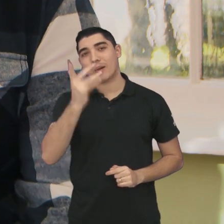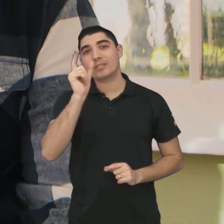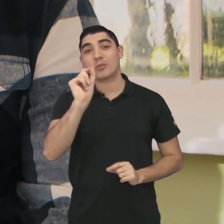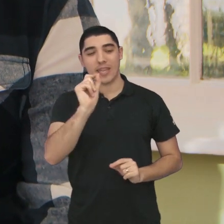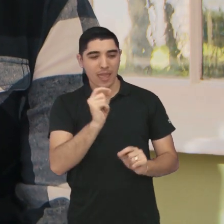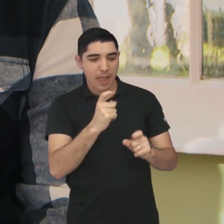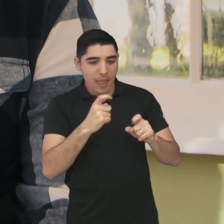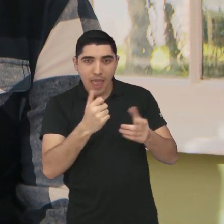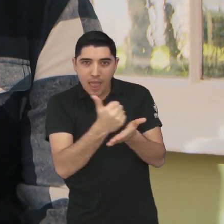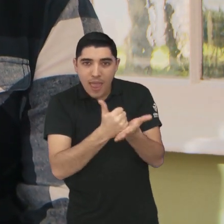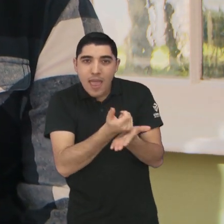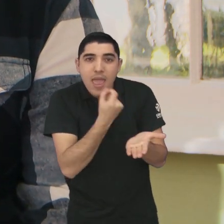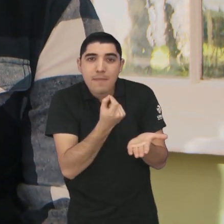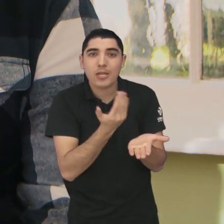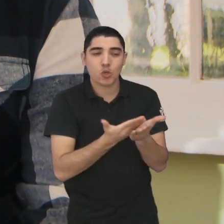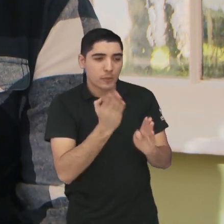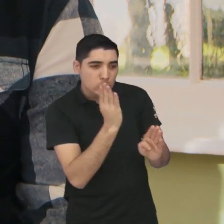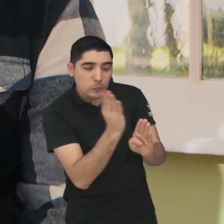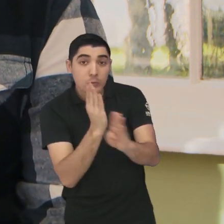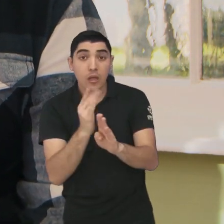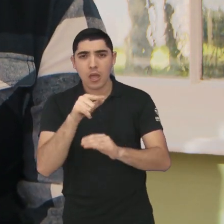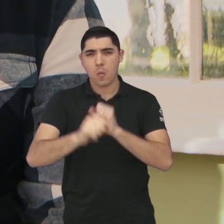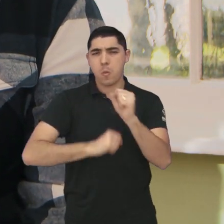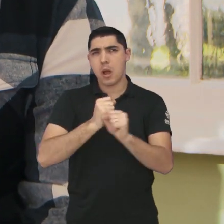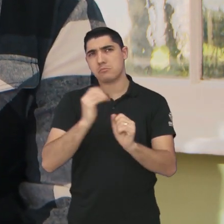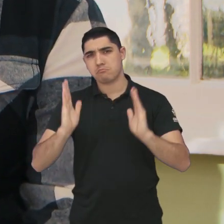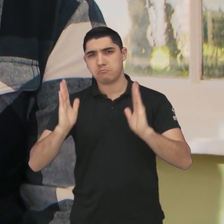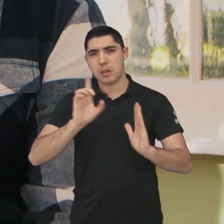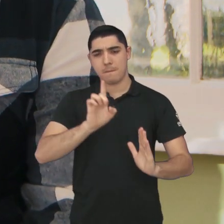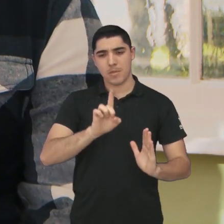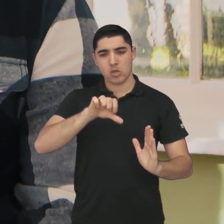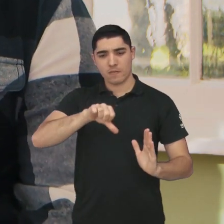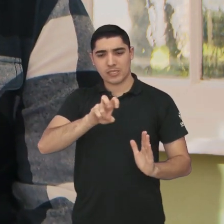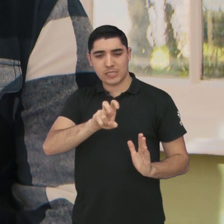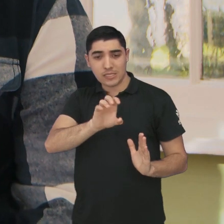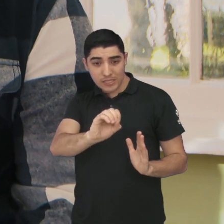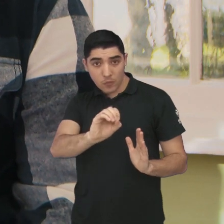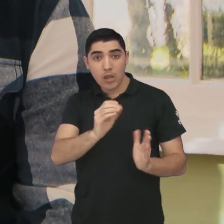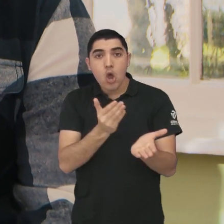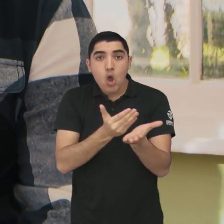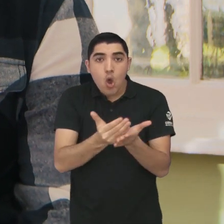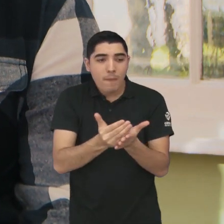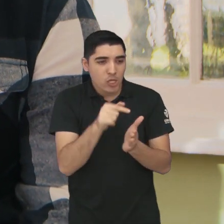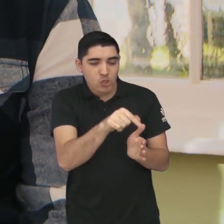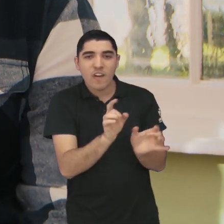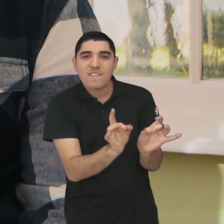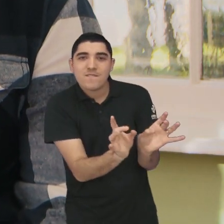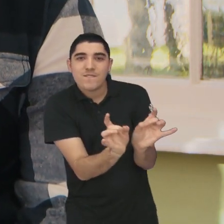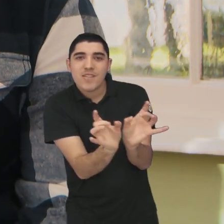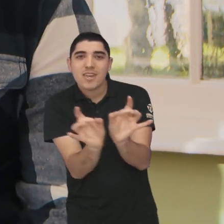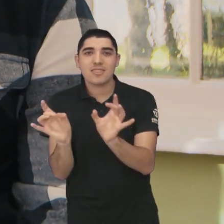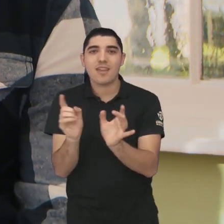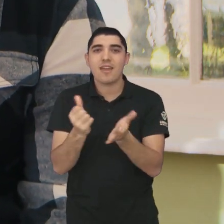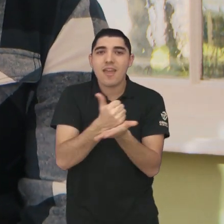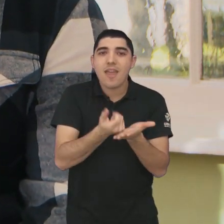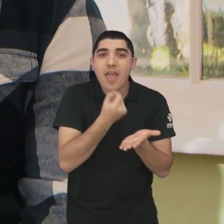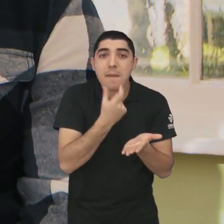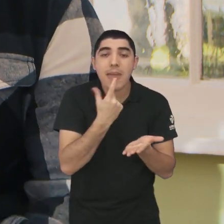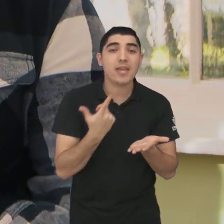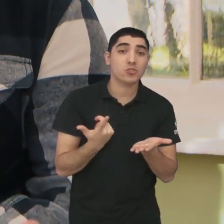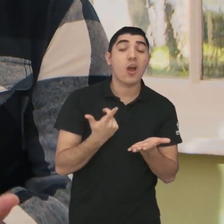uma história que é para ser contada também, é da colônia judaica em São José dos Campos. A gente vai ter inclusive sanatórios sendo inaugurados ainda em